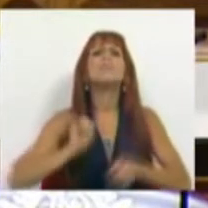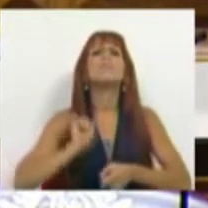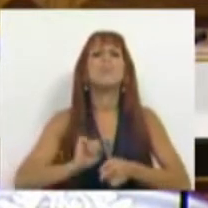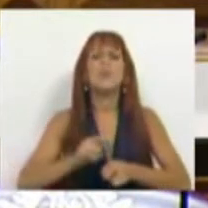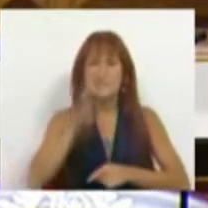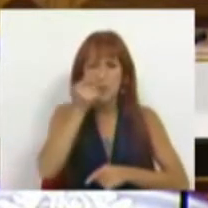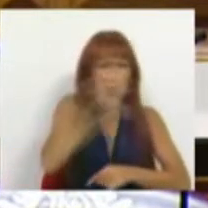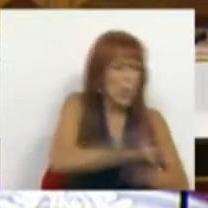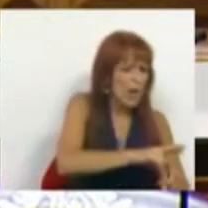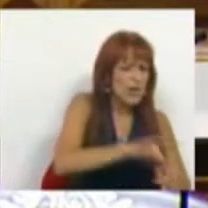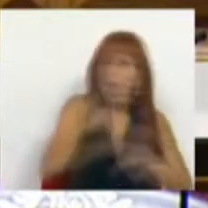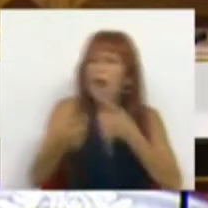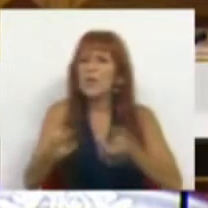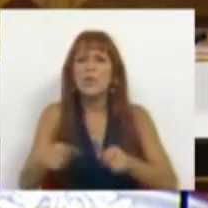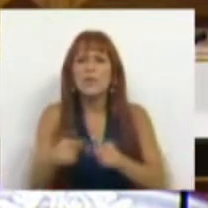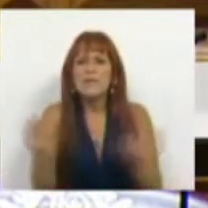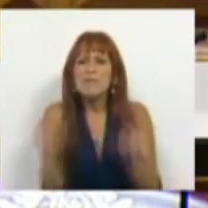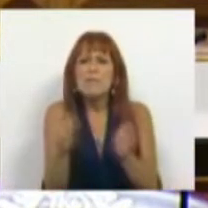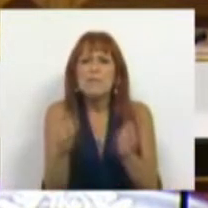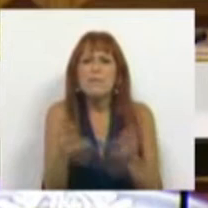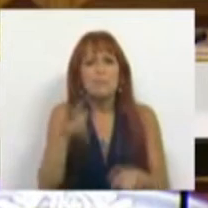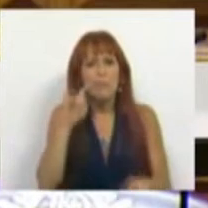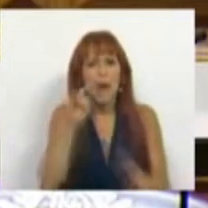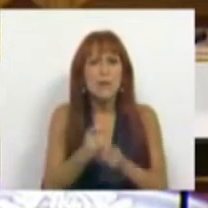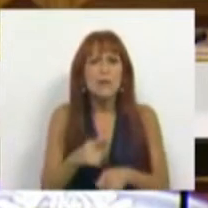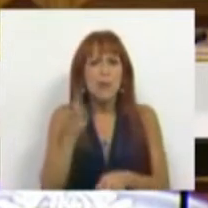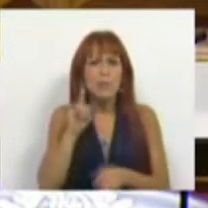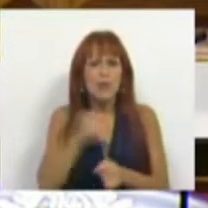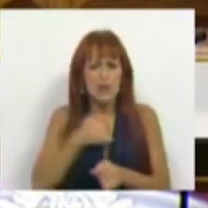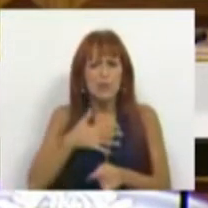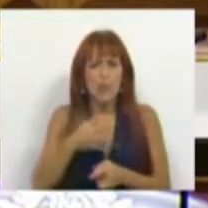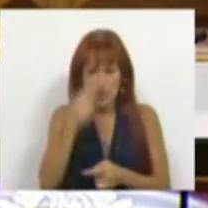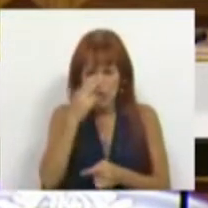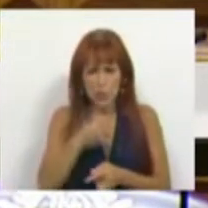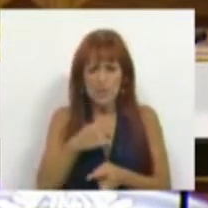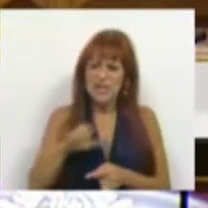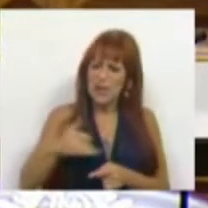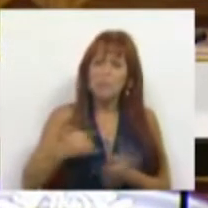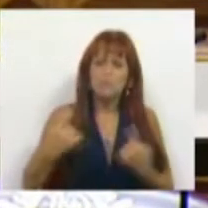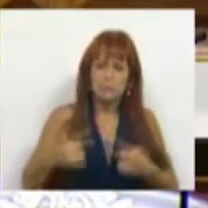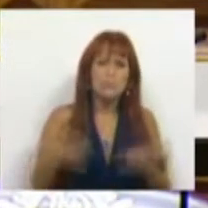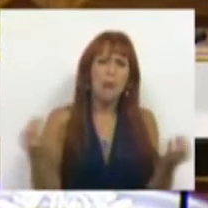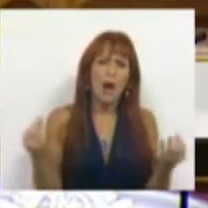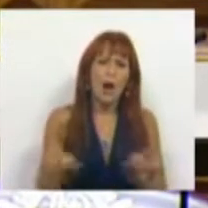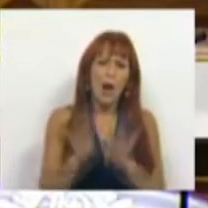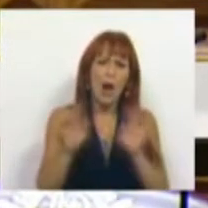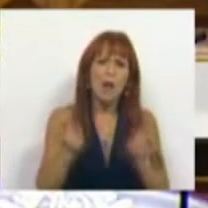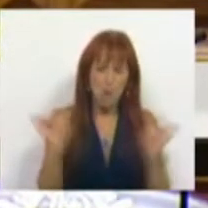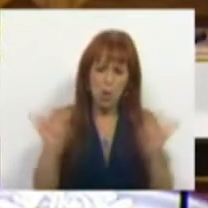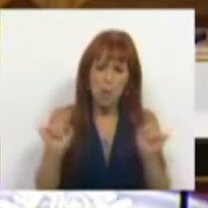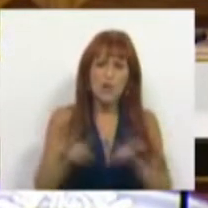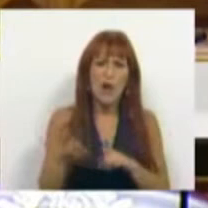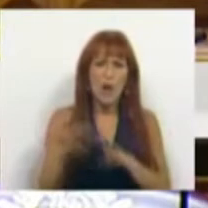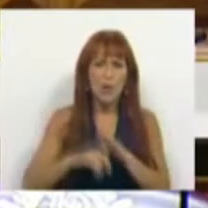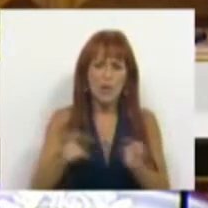se o anterior ou algum minimalista. Assim o exige a importância, o património e a história. Do CDS terão, obviamente, concordância, as